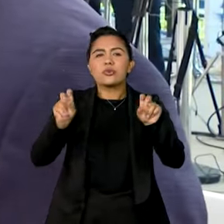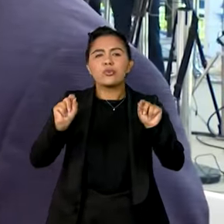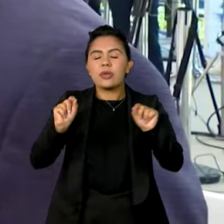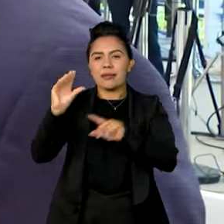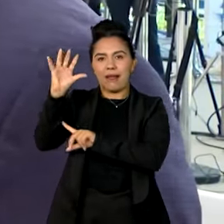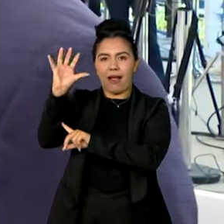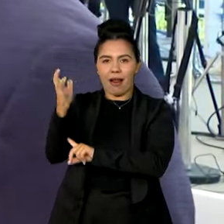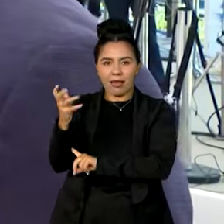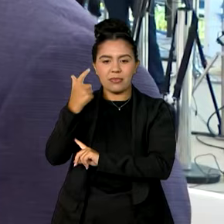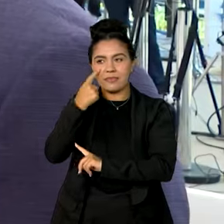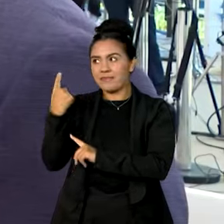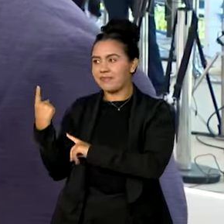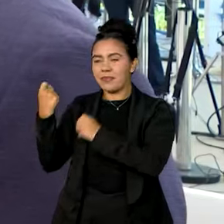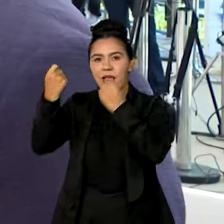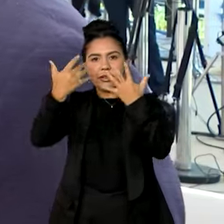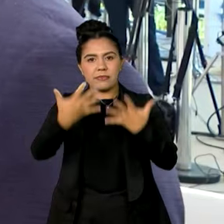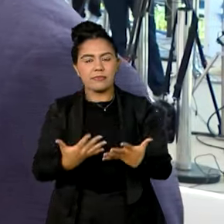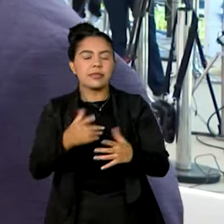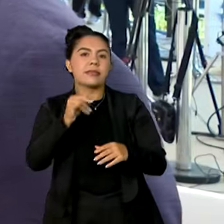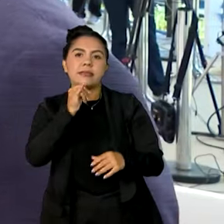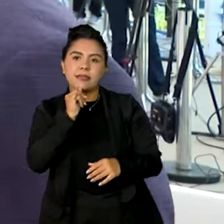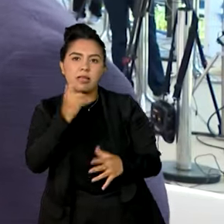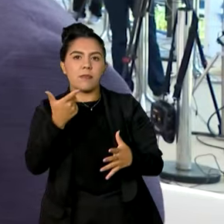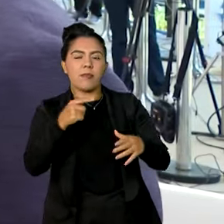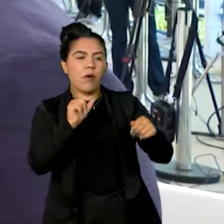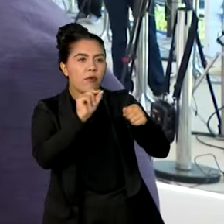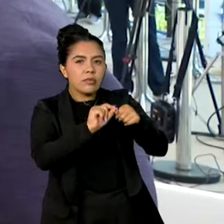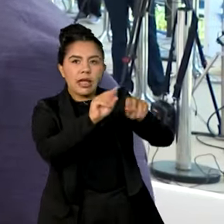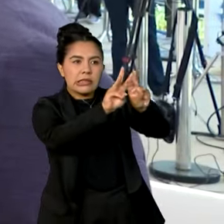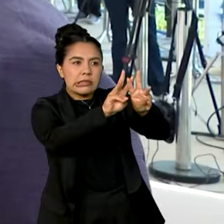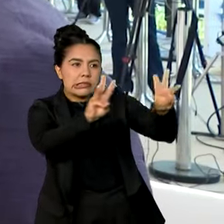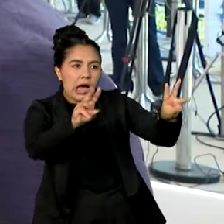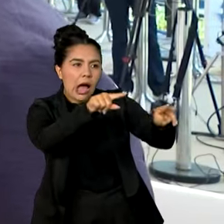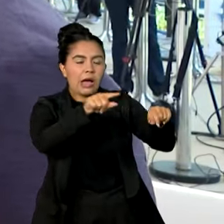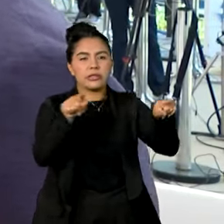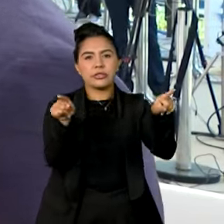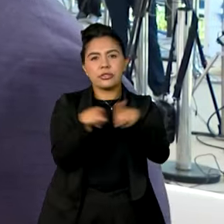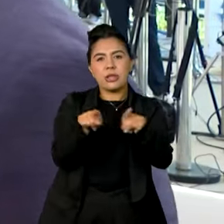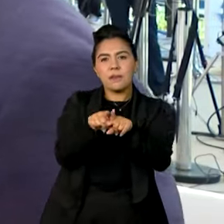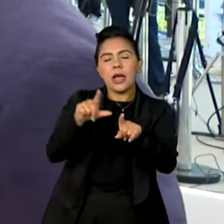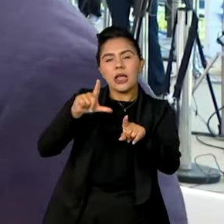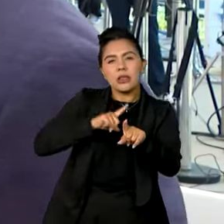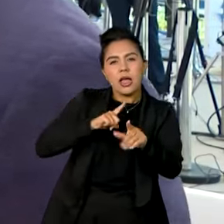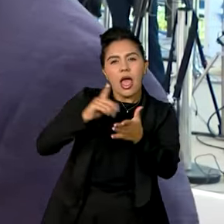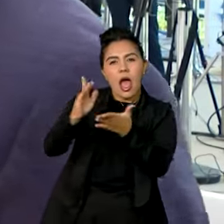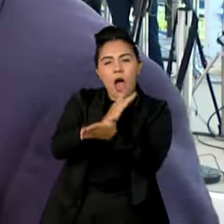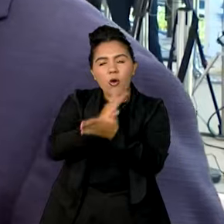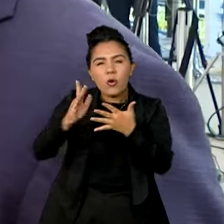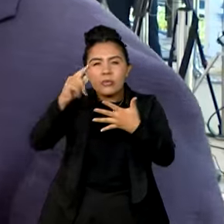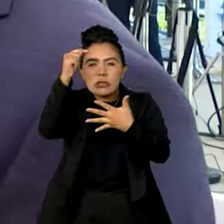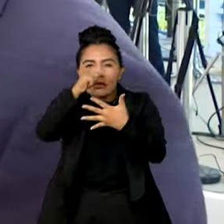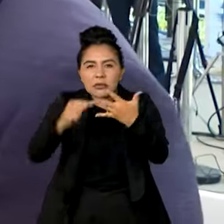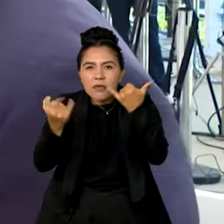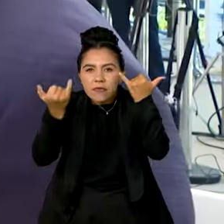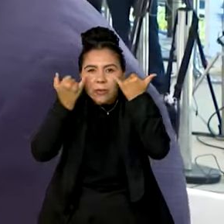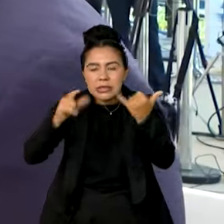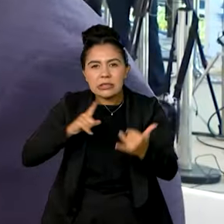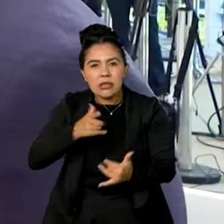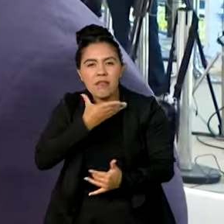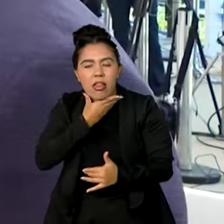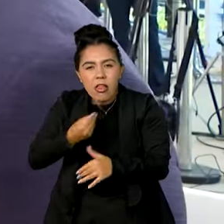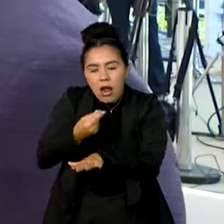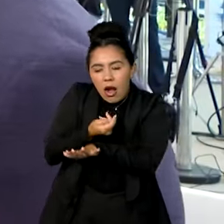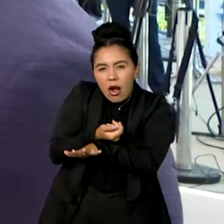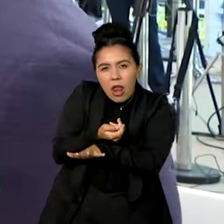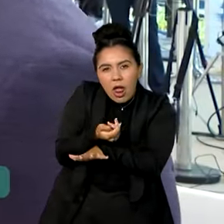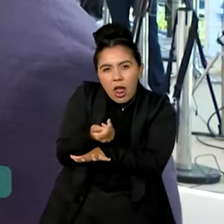de sites, de proteção de conteúdo com característica de fake news e nos momentos de crise, especialmente de